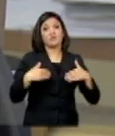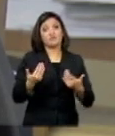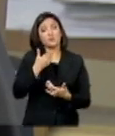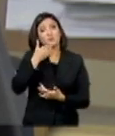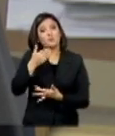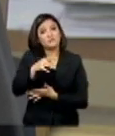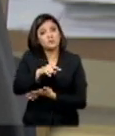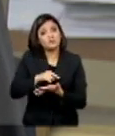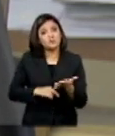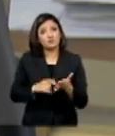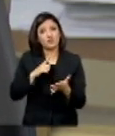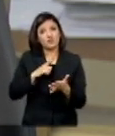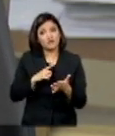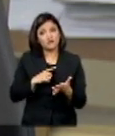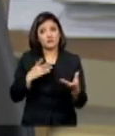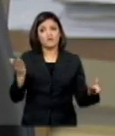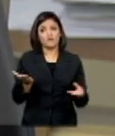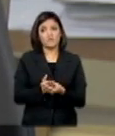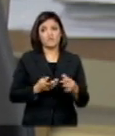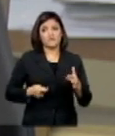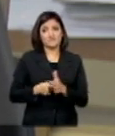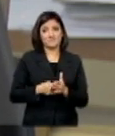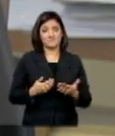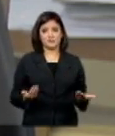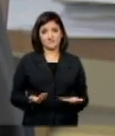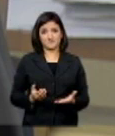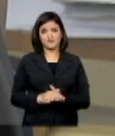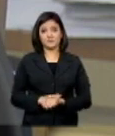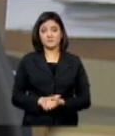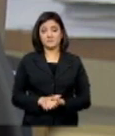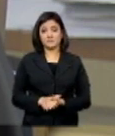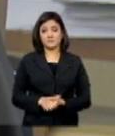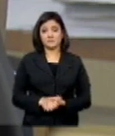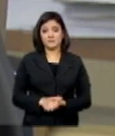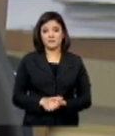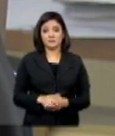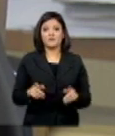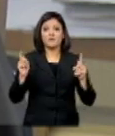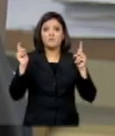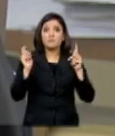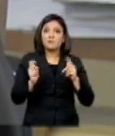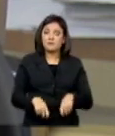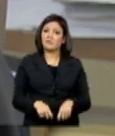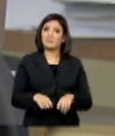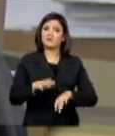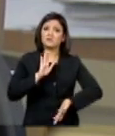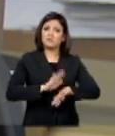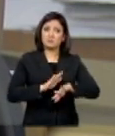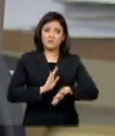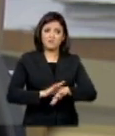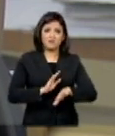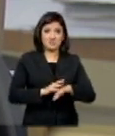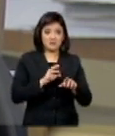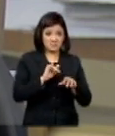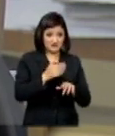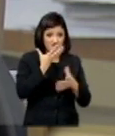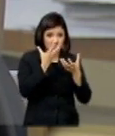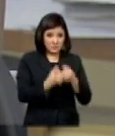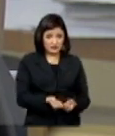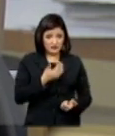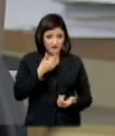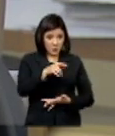inicial na inicial permitiria que situações como essa se repetir por esse